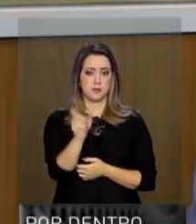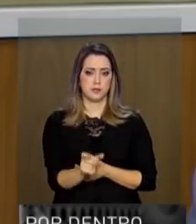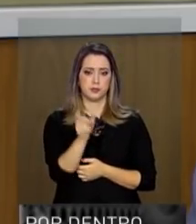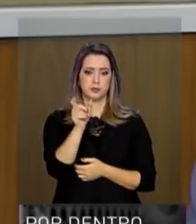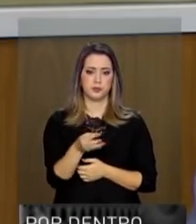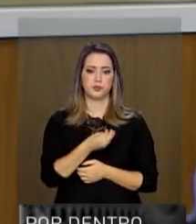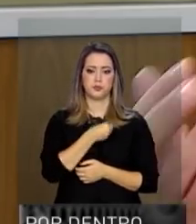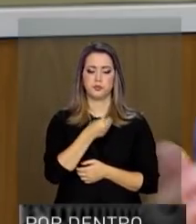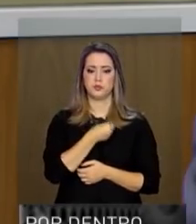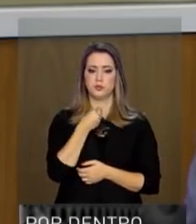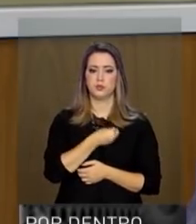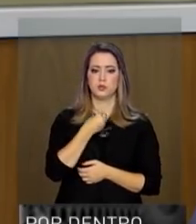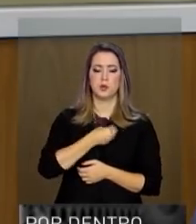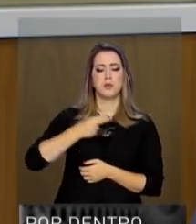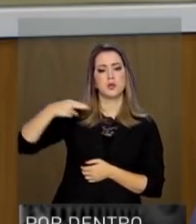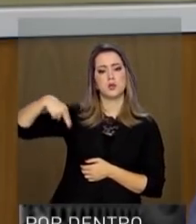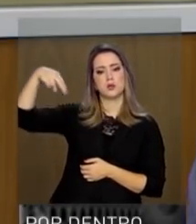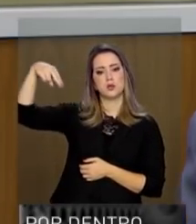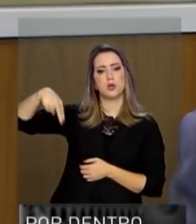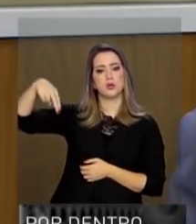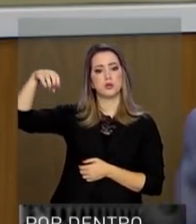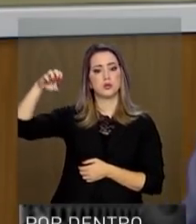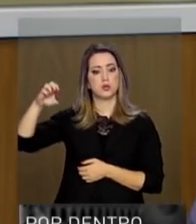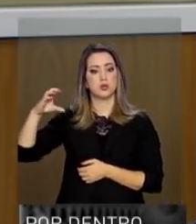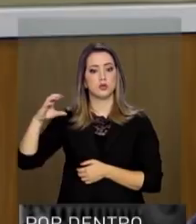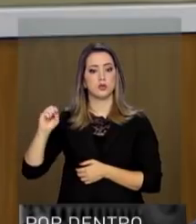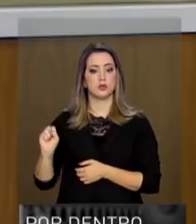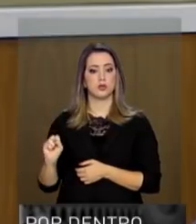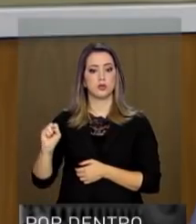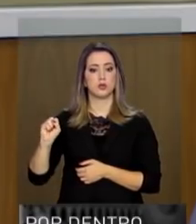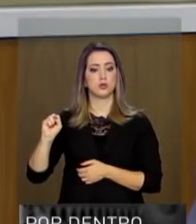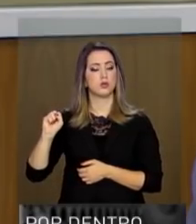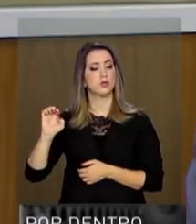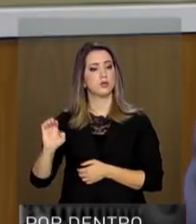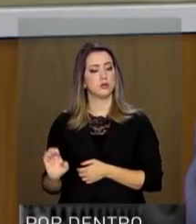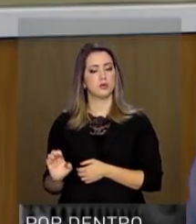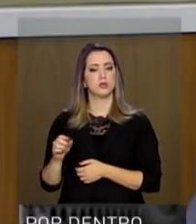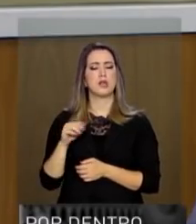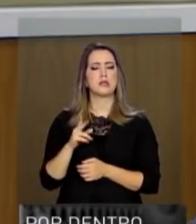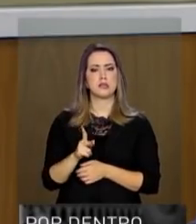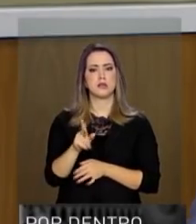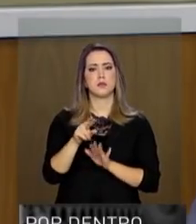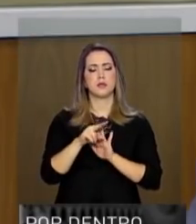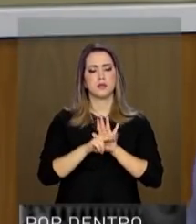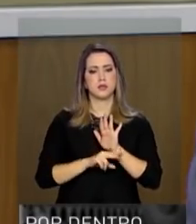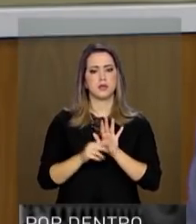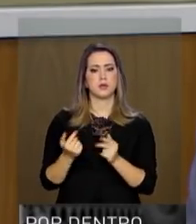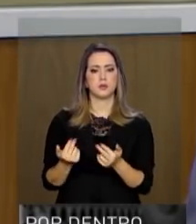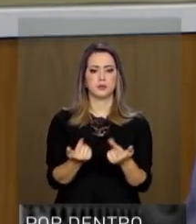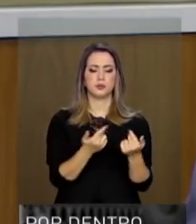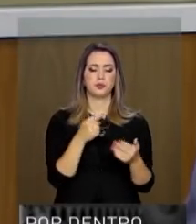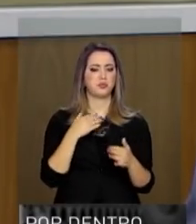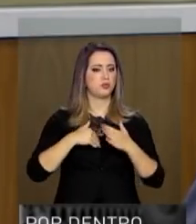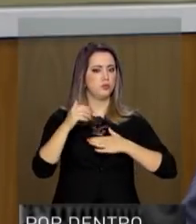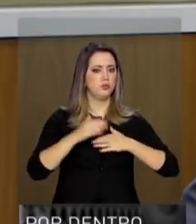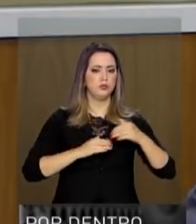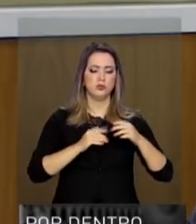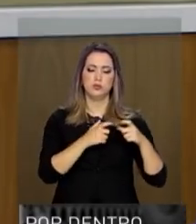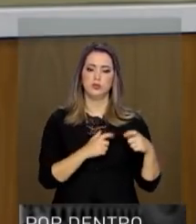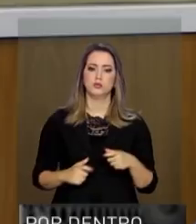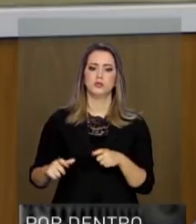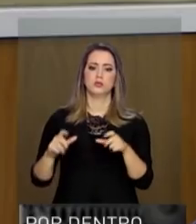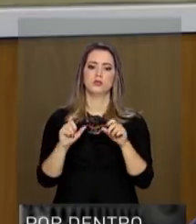mora no estado do norte, do nordeste, do sul, do sudeste, quer dizer, sempre as regras previdenciárias foram iguais, independentemente da região.